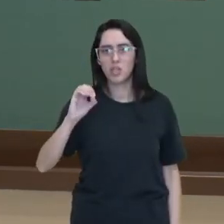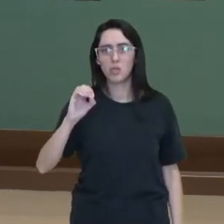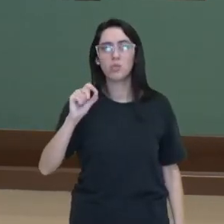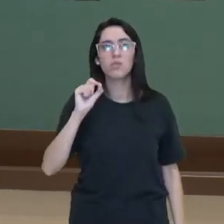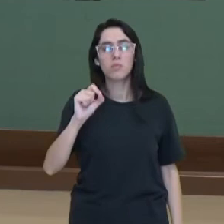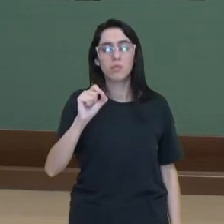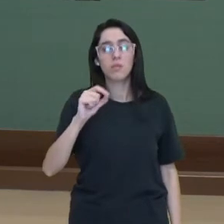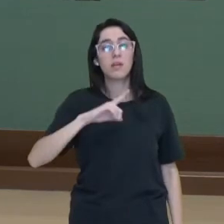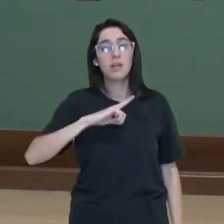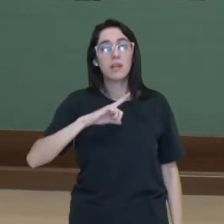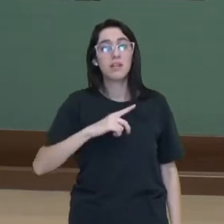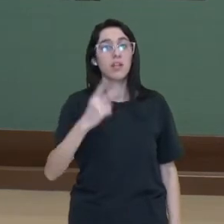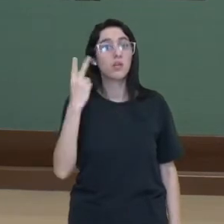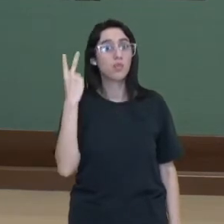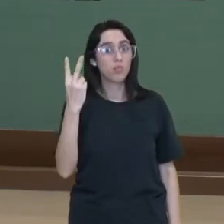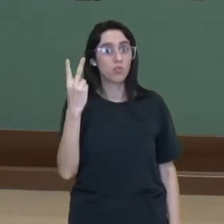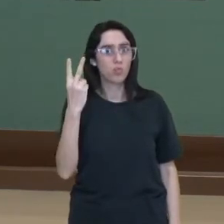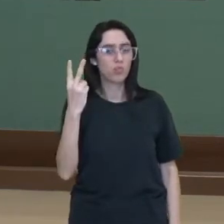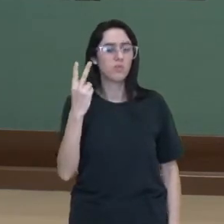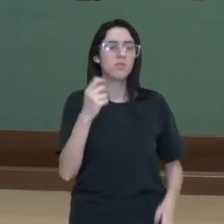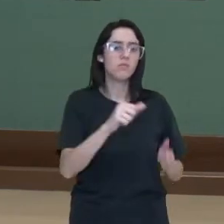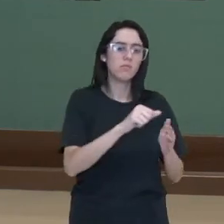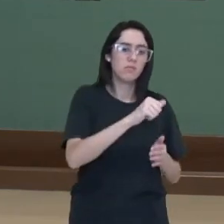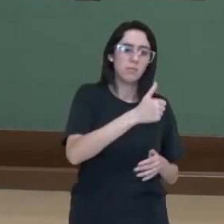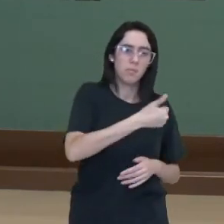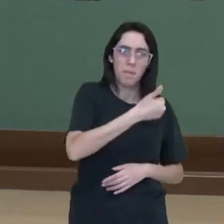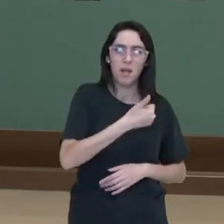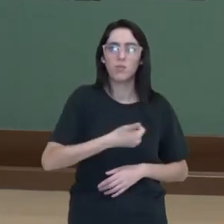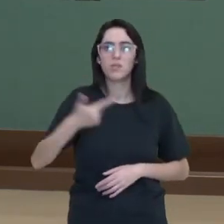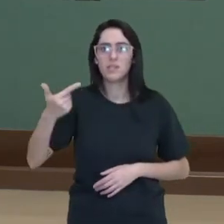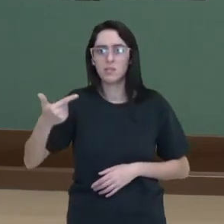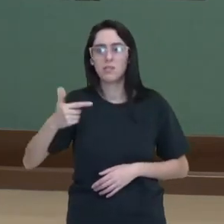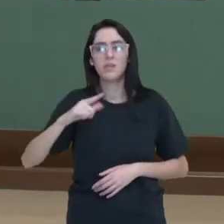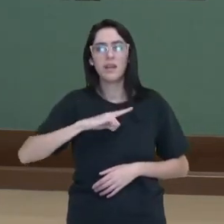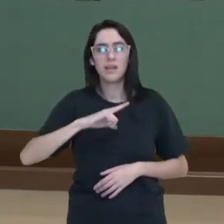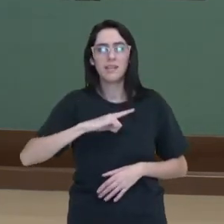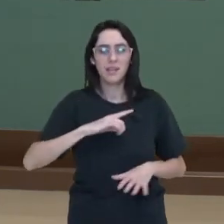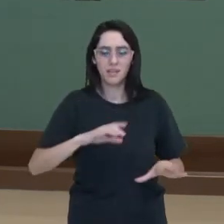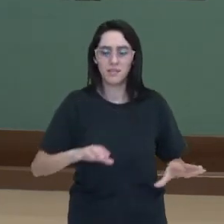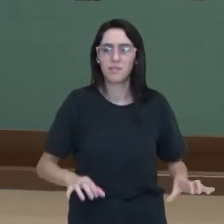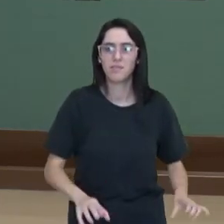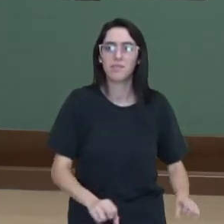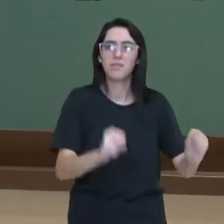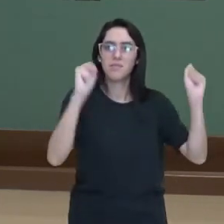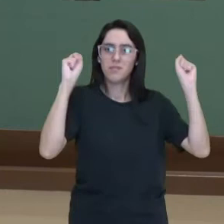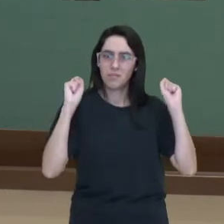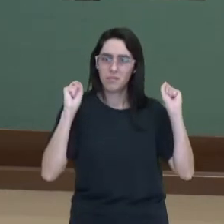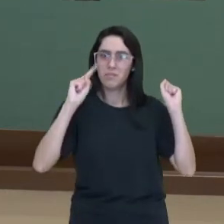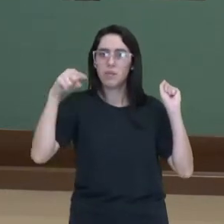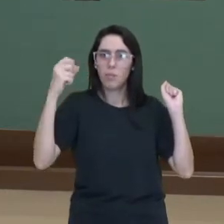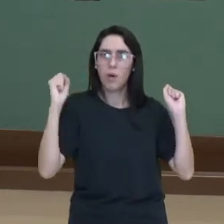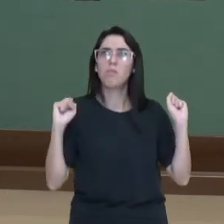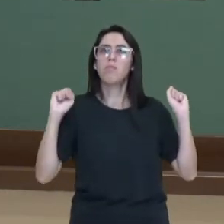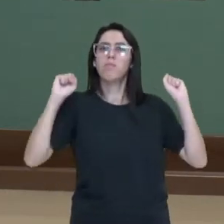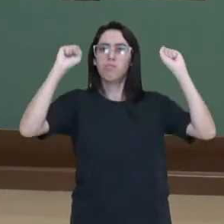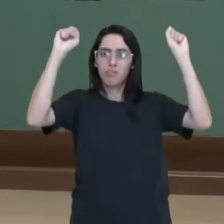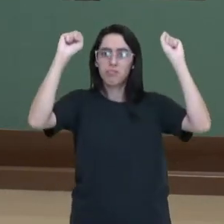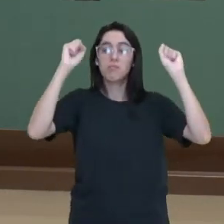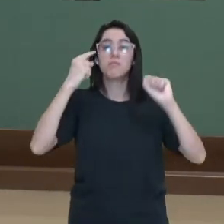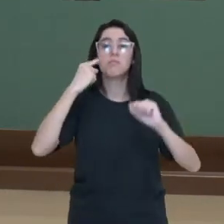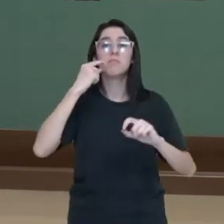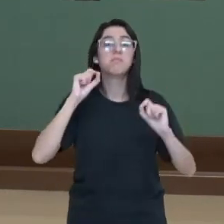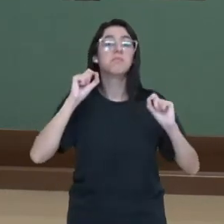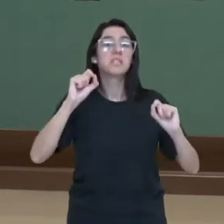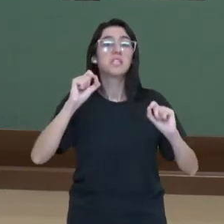são duas provas, né? O arranque e o arremesso. Soma-se o que cada um